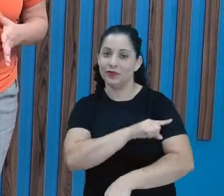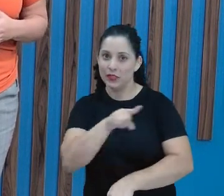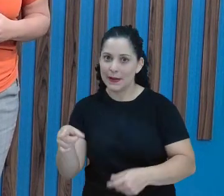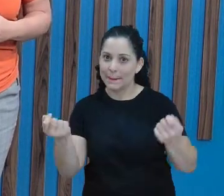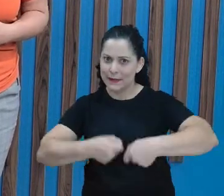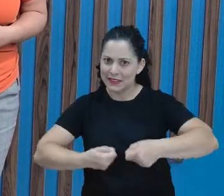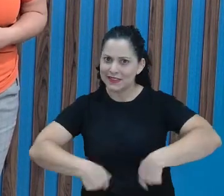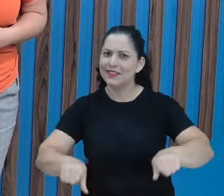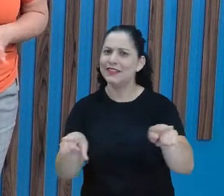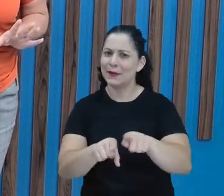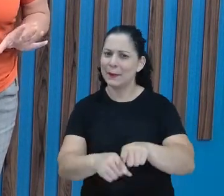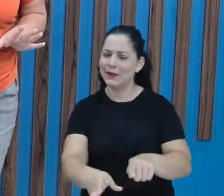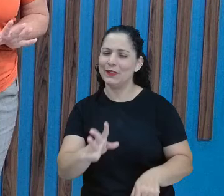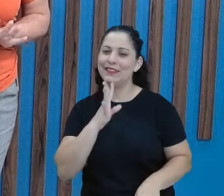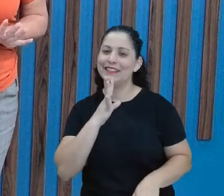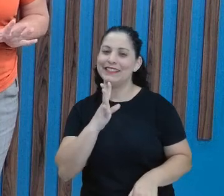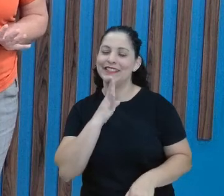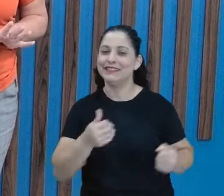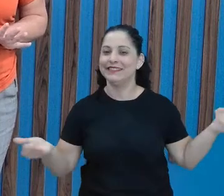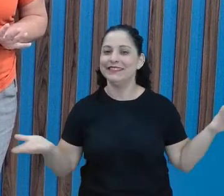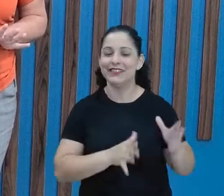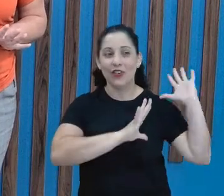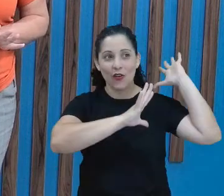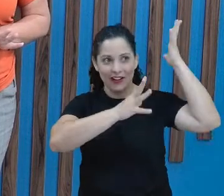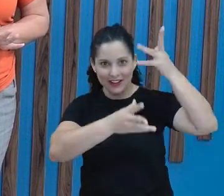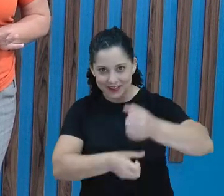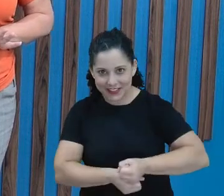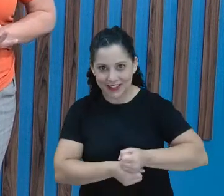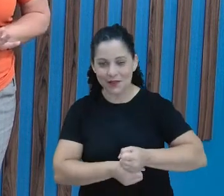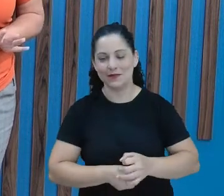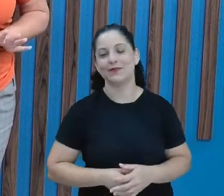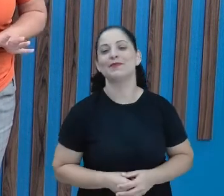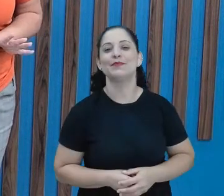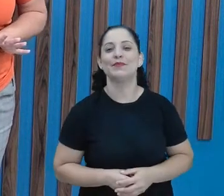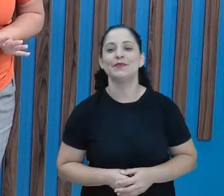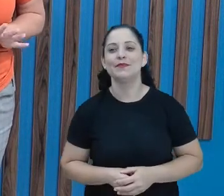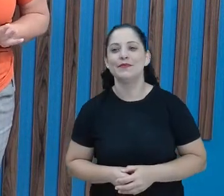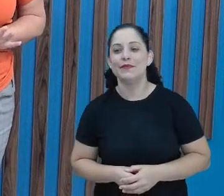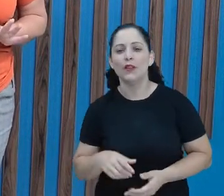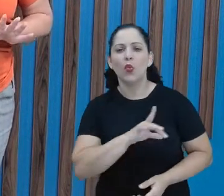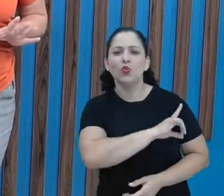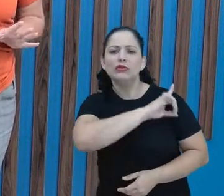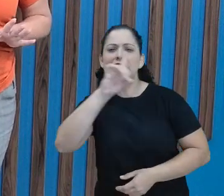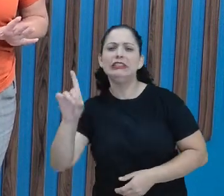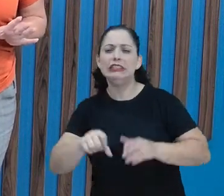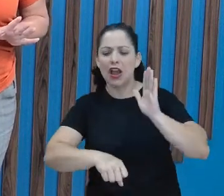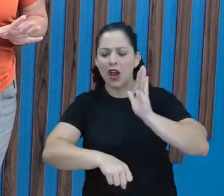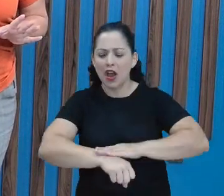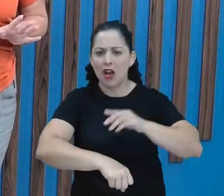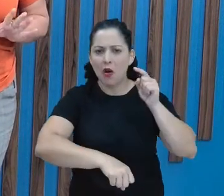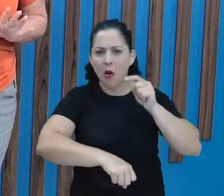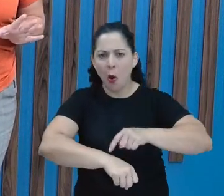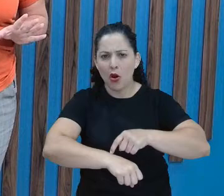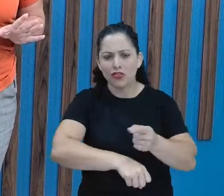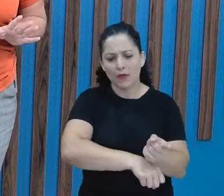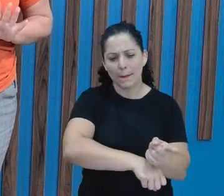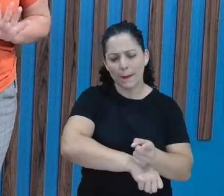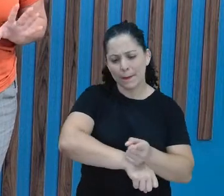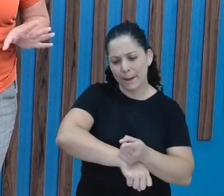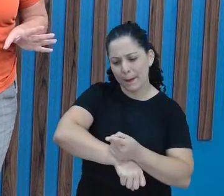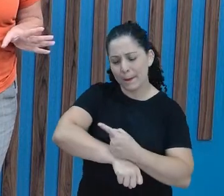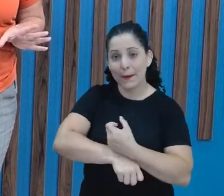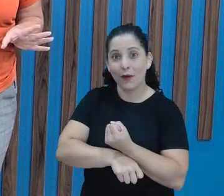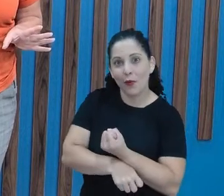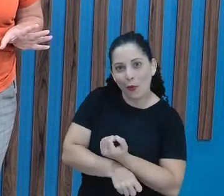conhecimento. E eu vou fazer uma revisão aqui com vocês. Um dia tem quantas horas? Lembra?